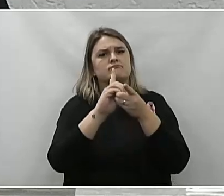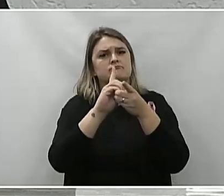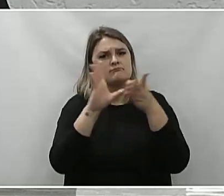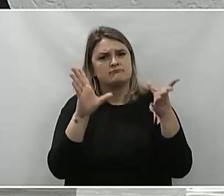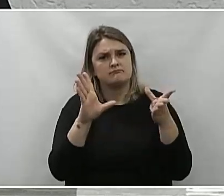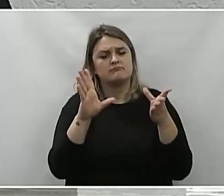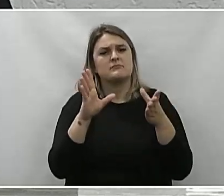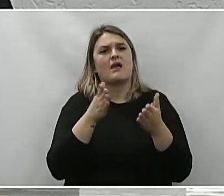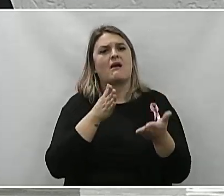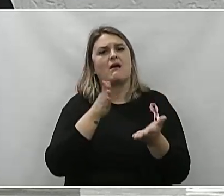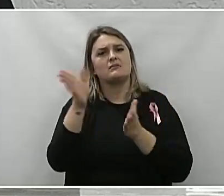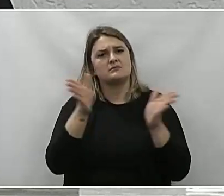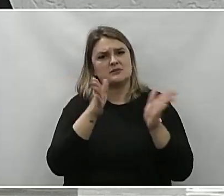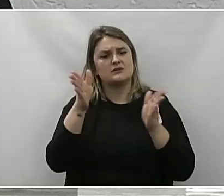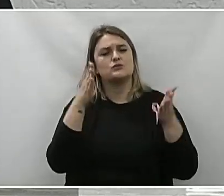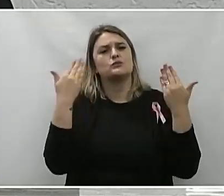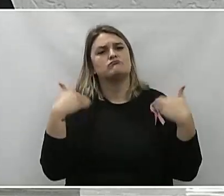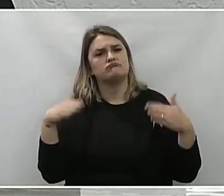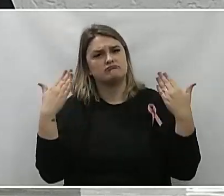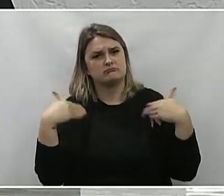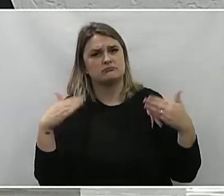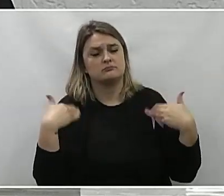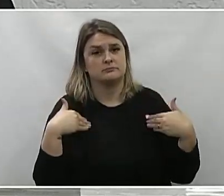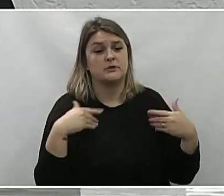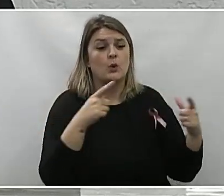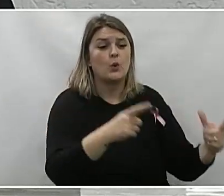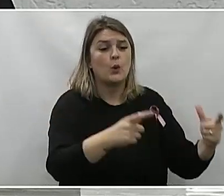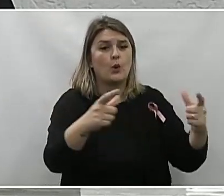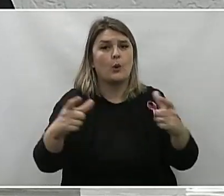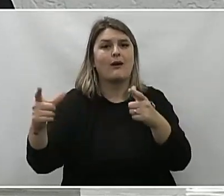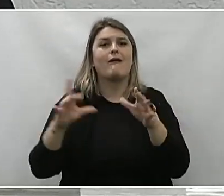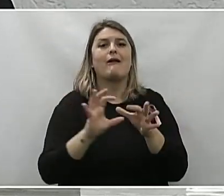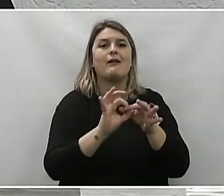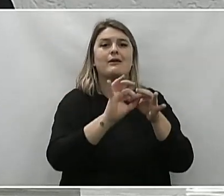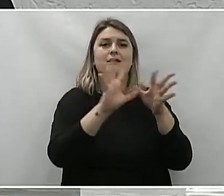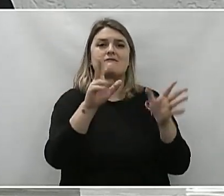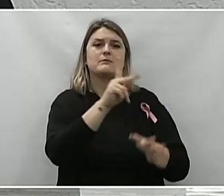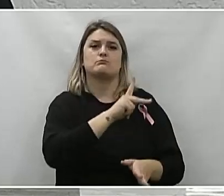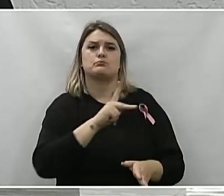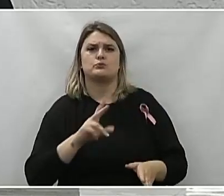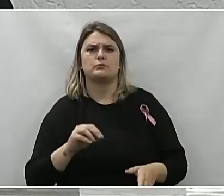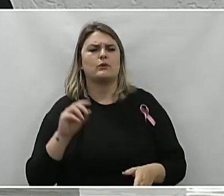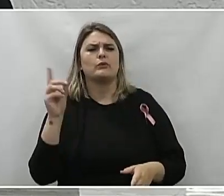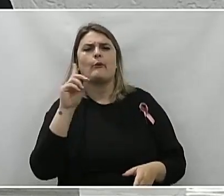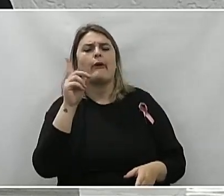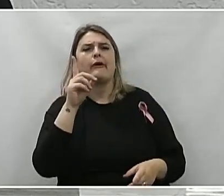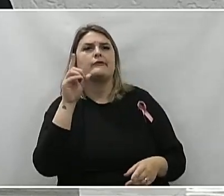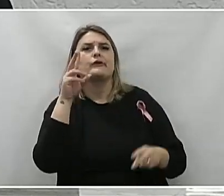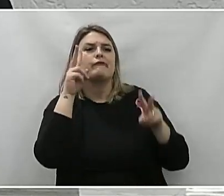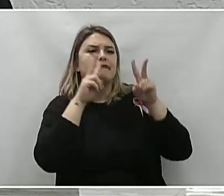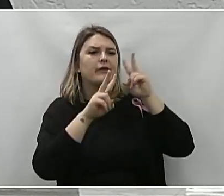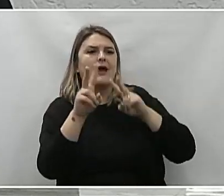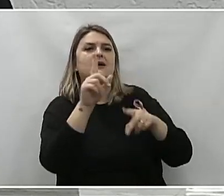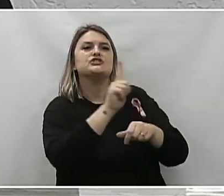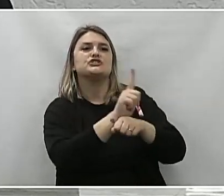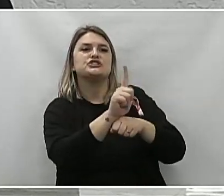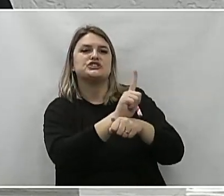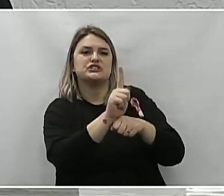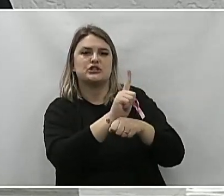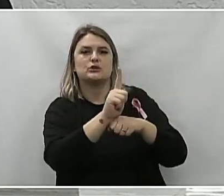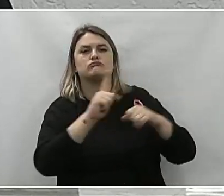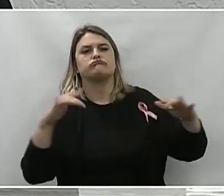do acesso ao lazer espaços Livres públicos não devem ser vistos sobre a ótica da gestão Urbana